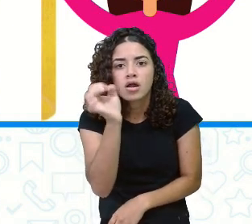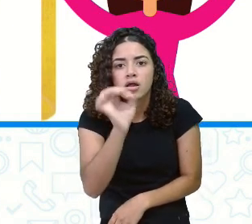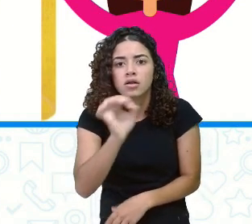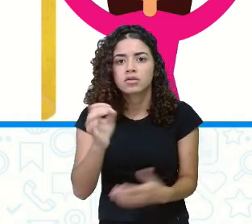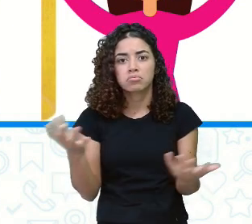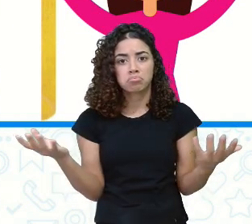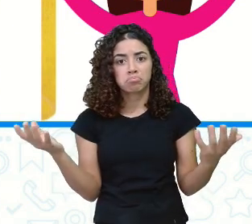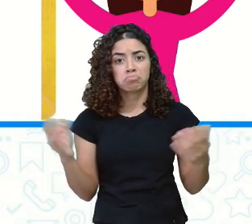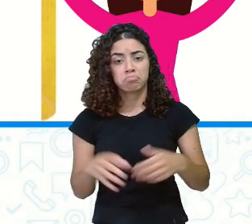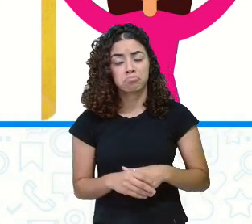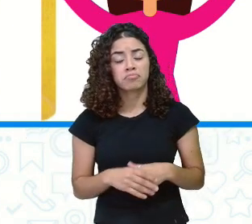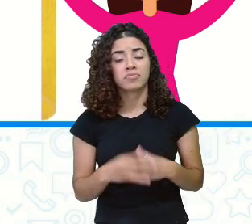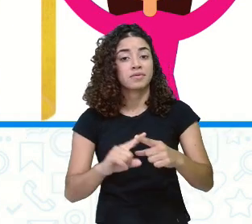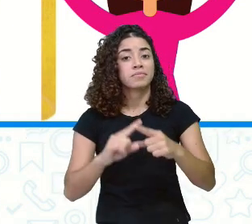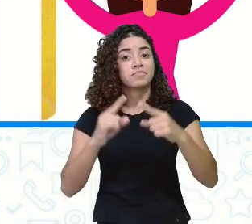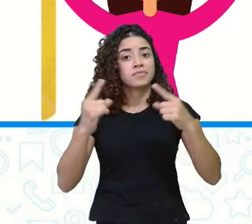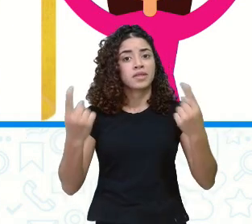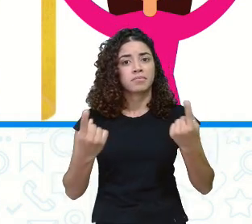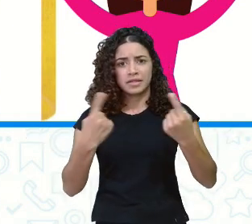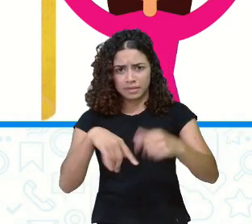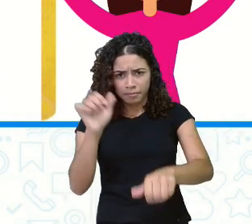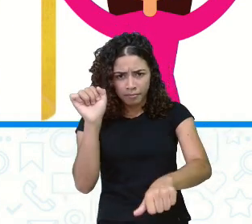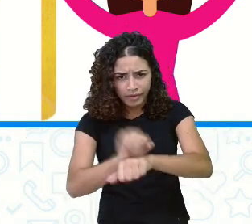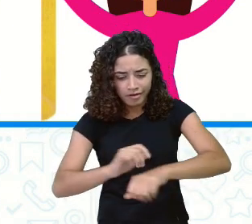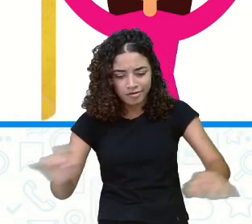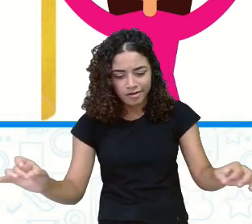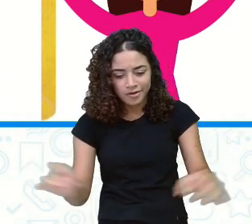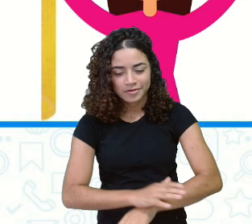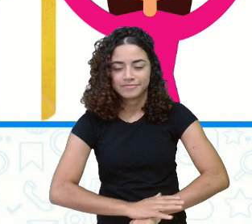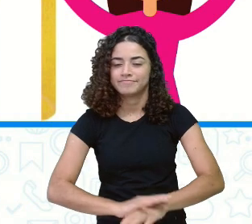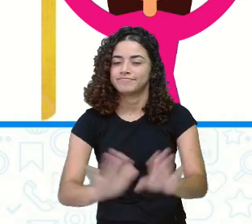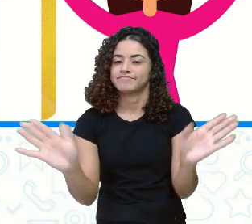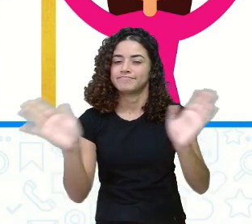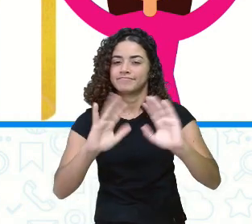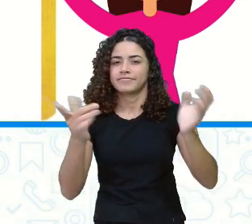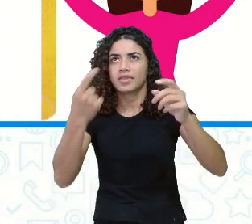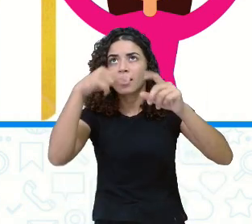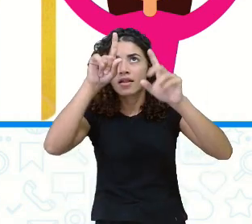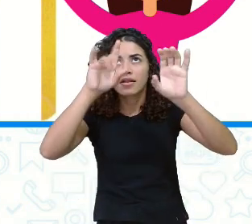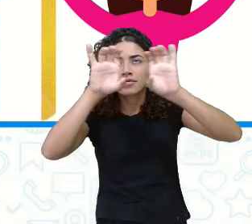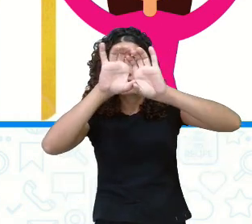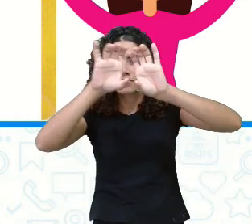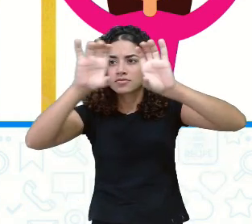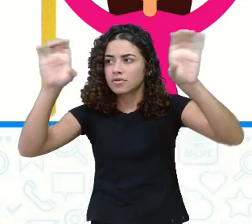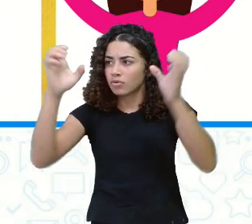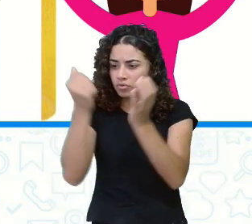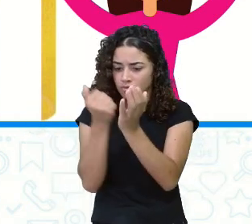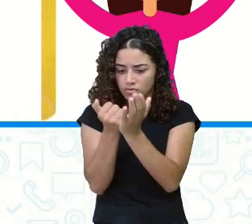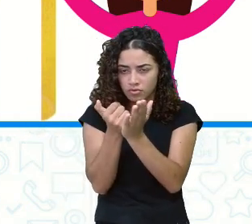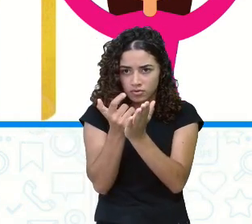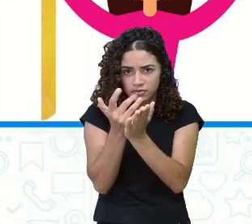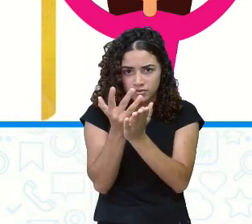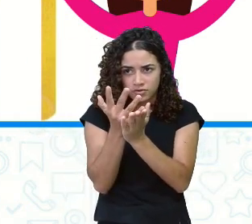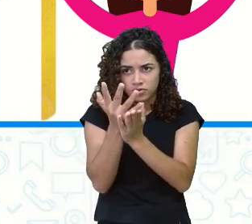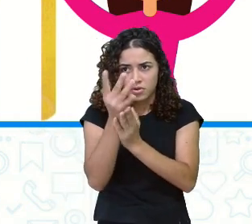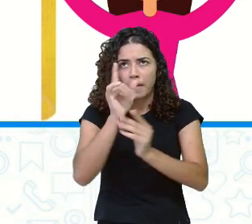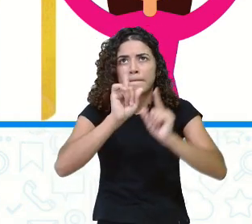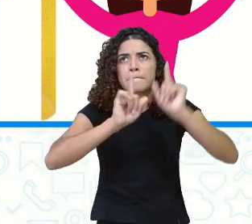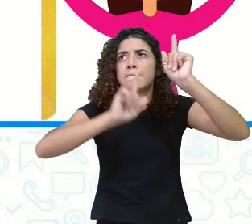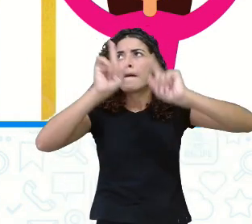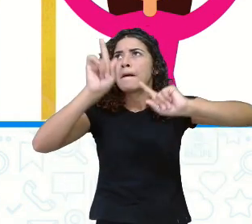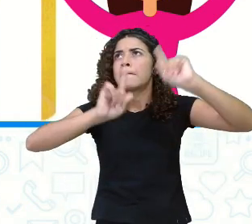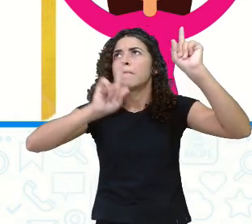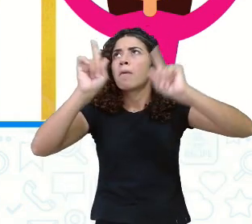céu. Só que não parou por aí. O espaço celeste começou a ganhar furos e mais